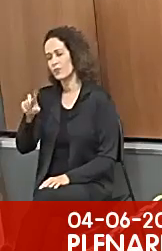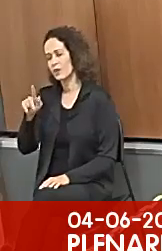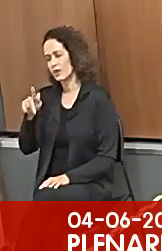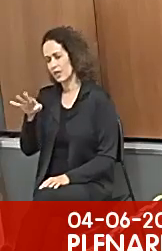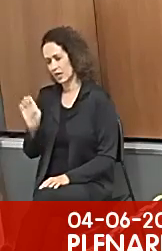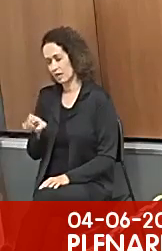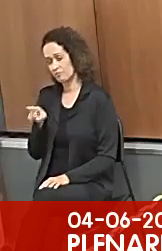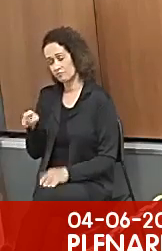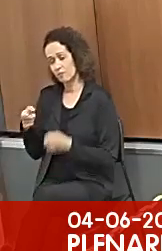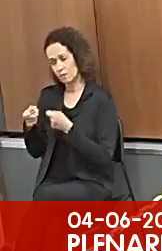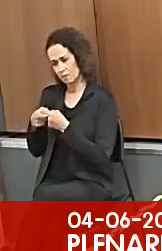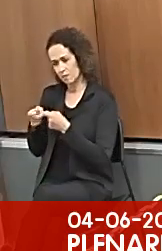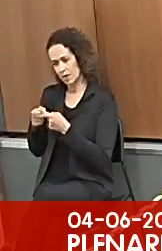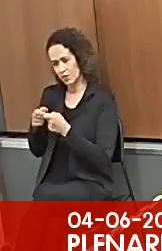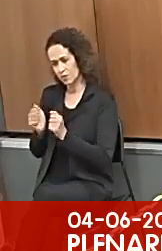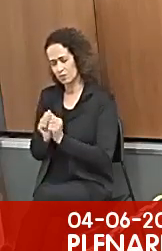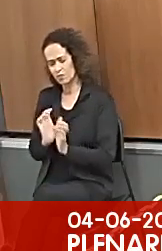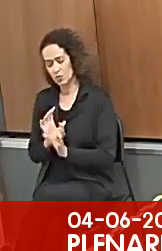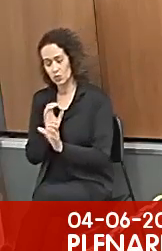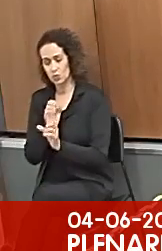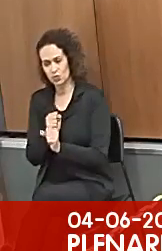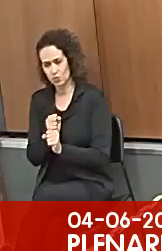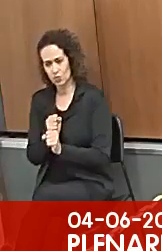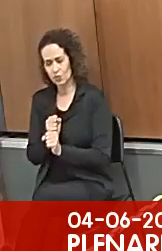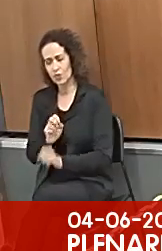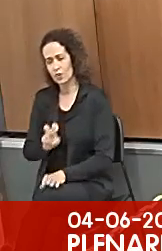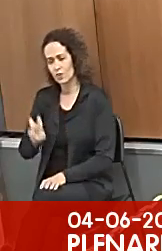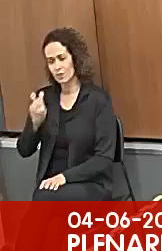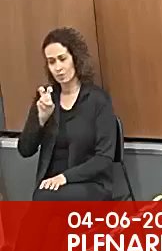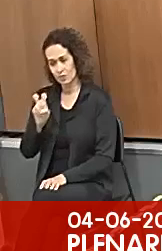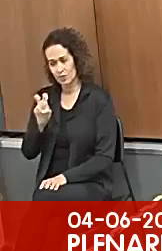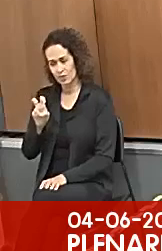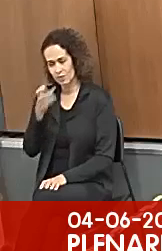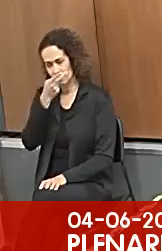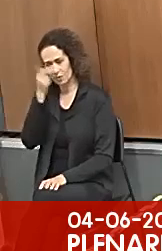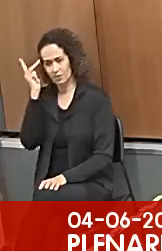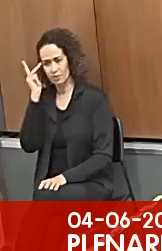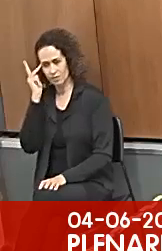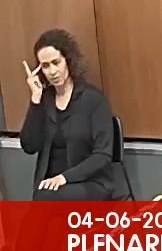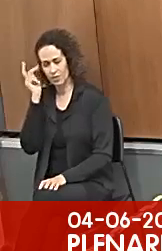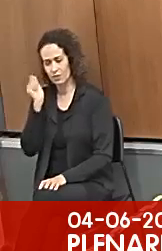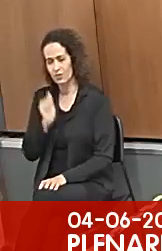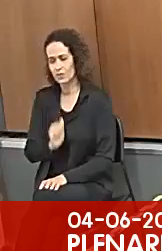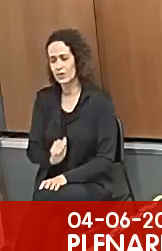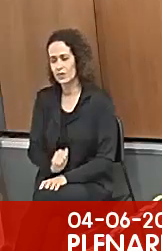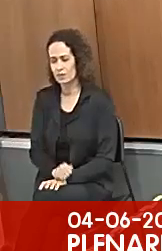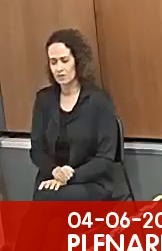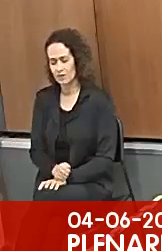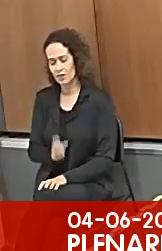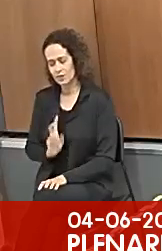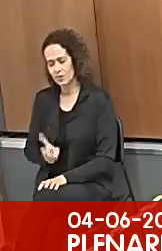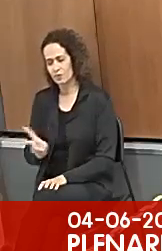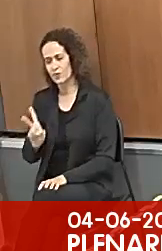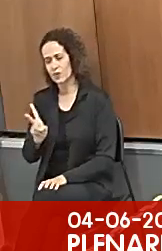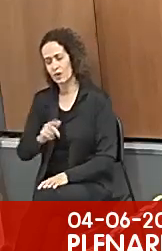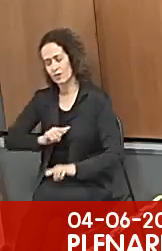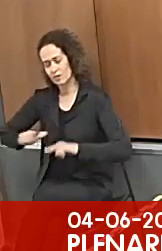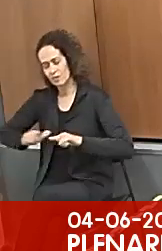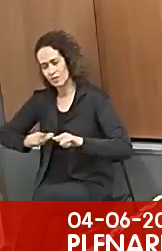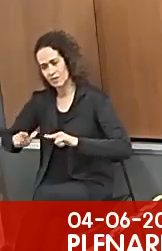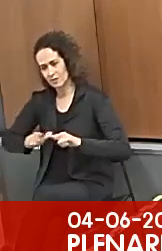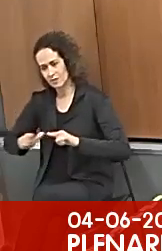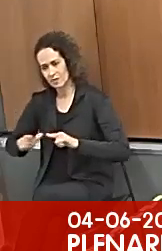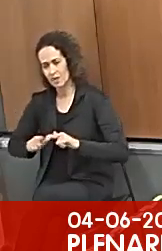esse time de 5 titulares, nós temos 5 suplentes, que vão tocar os trabalhos da Comissão de Defesa do